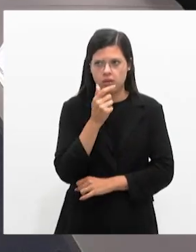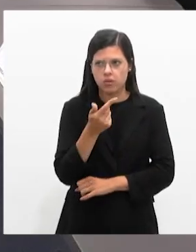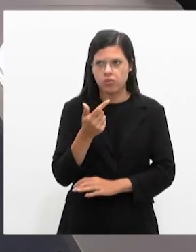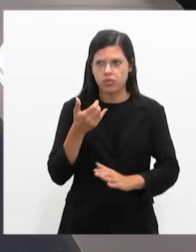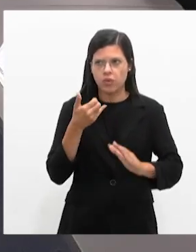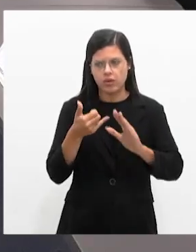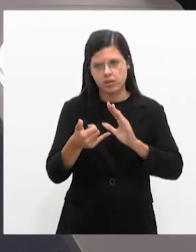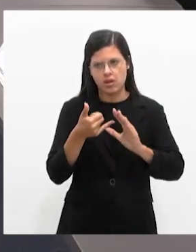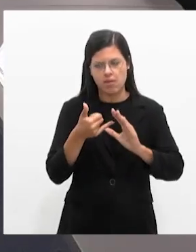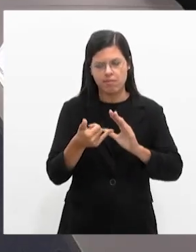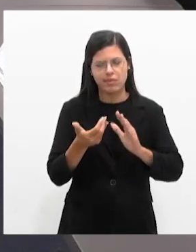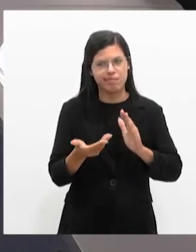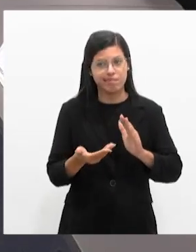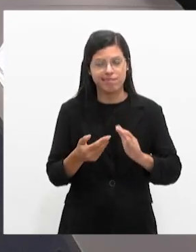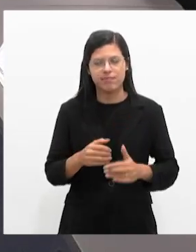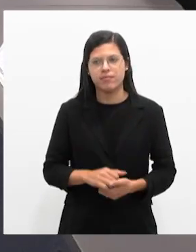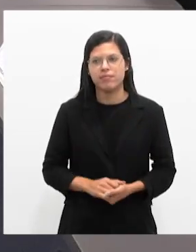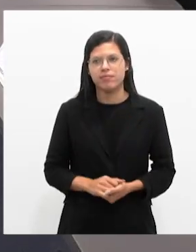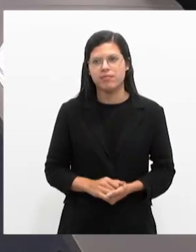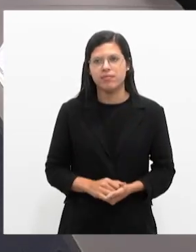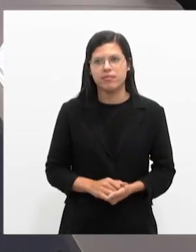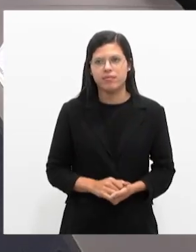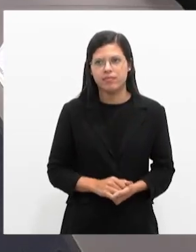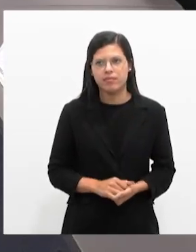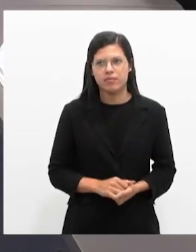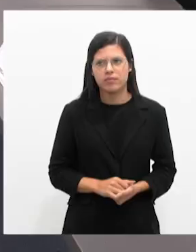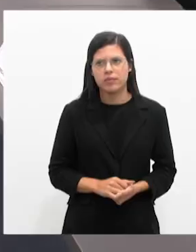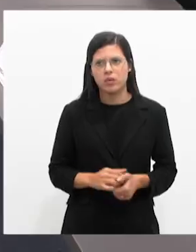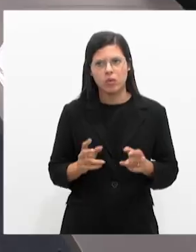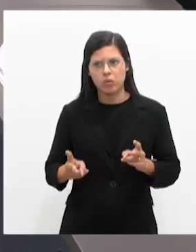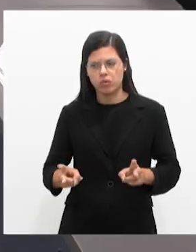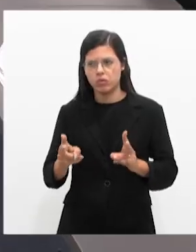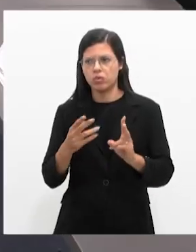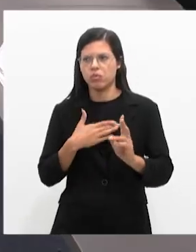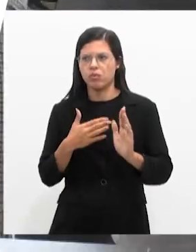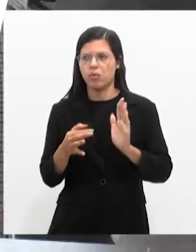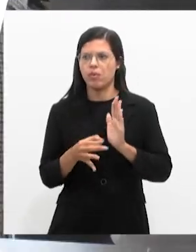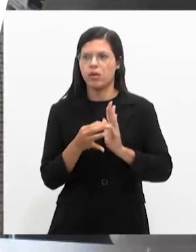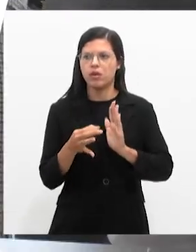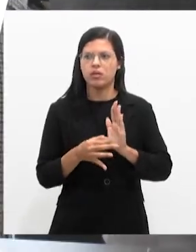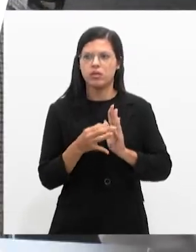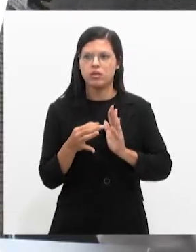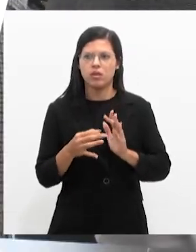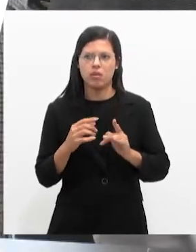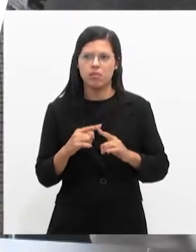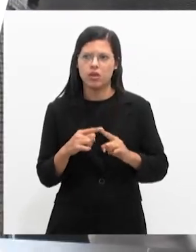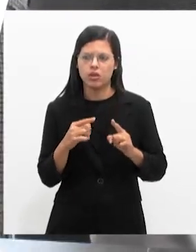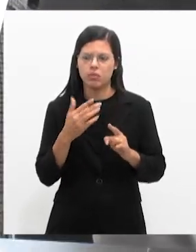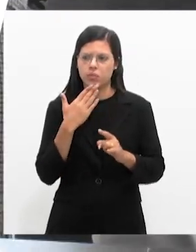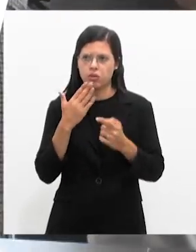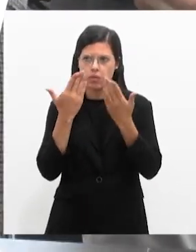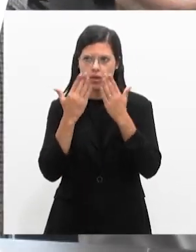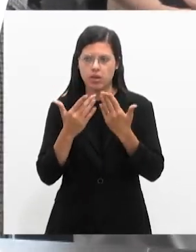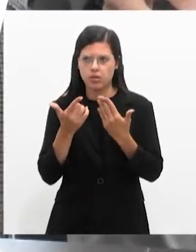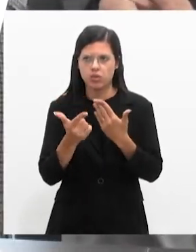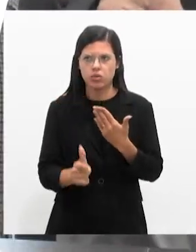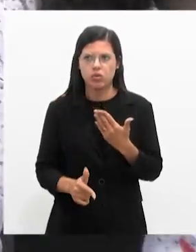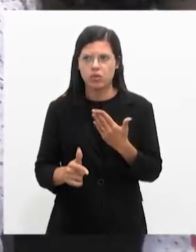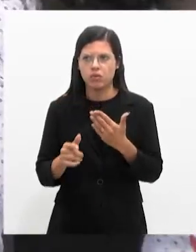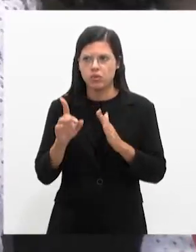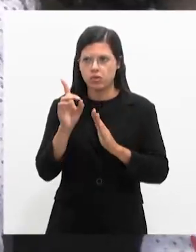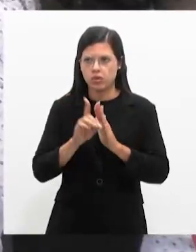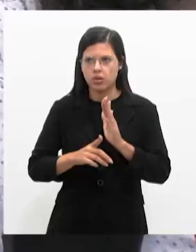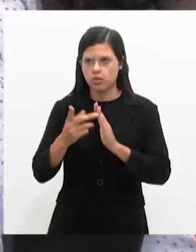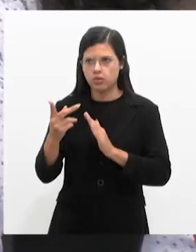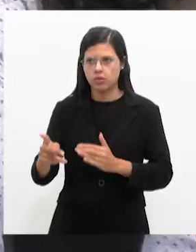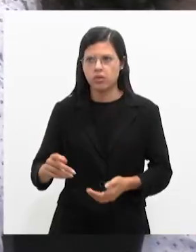Não. Então, eu mantenho o meu parecer, mas pedir vista o direito de Vossa Excelência. Tá, presidente, eu vou pedir vista no projeto,